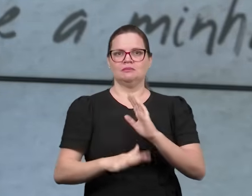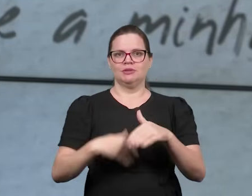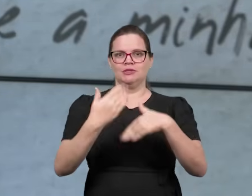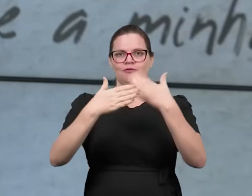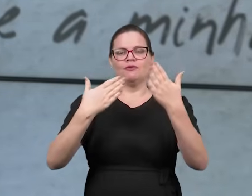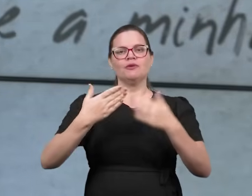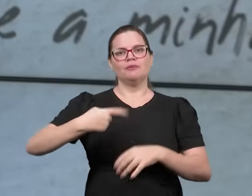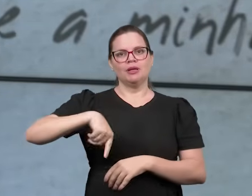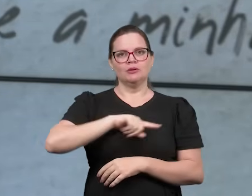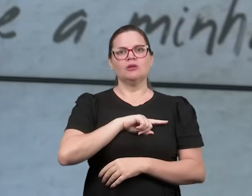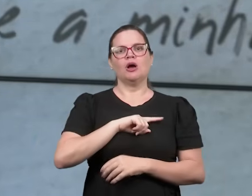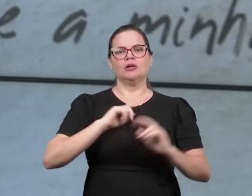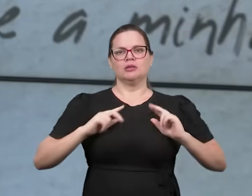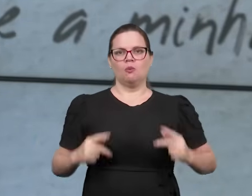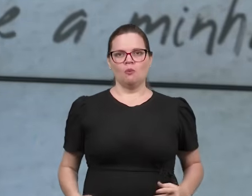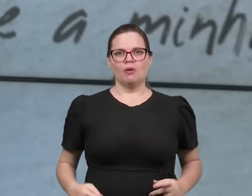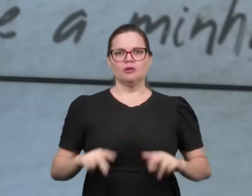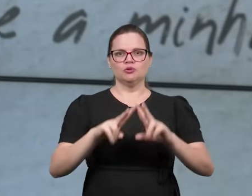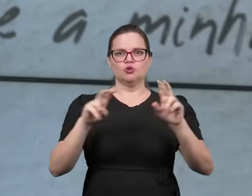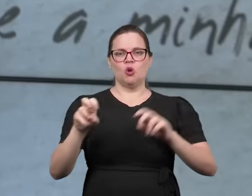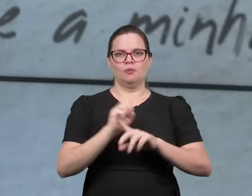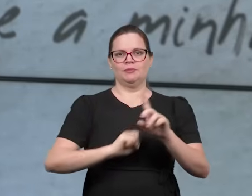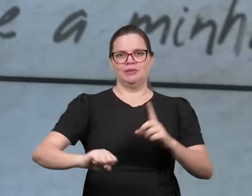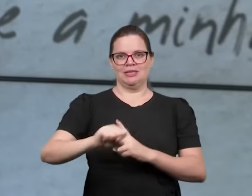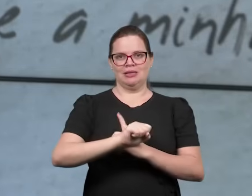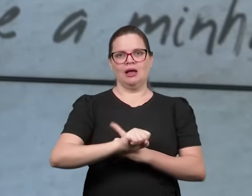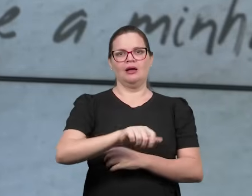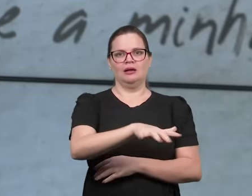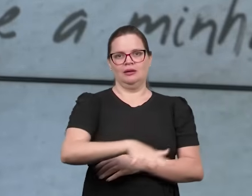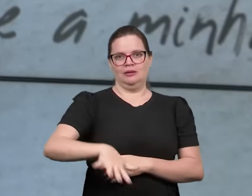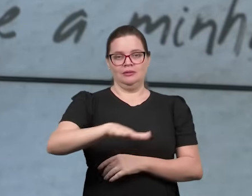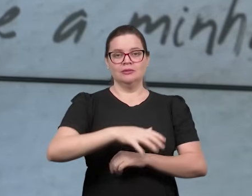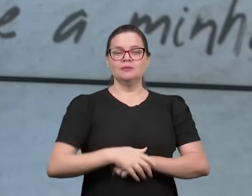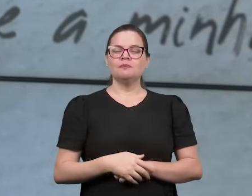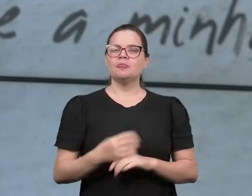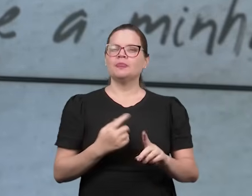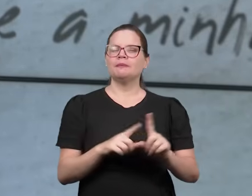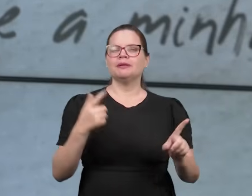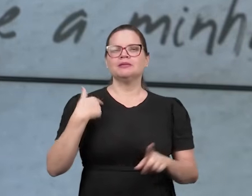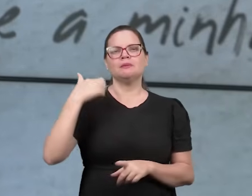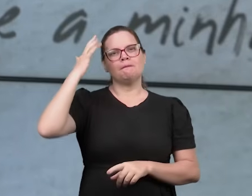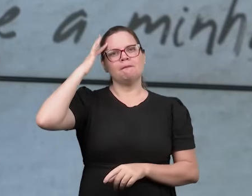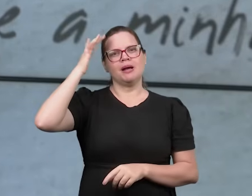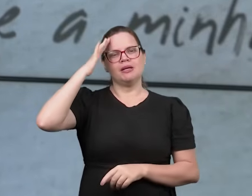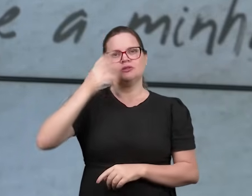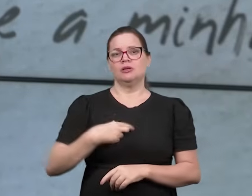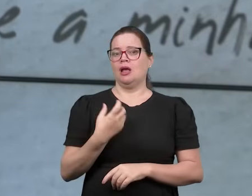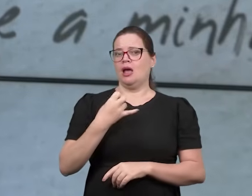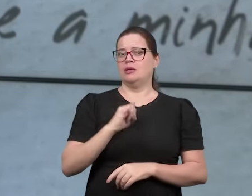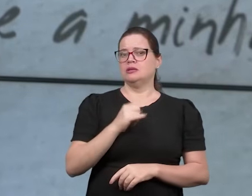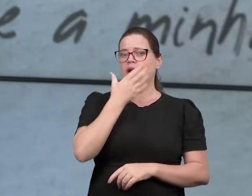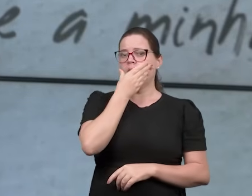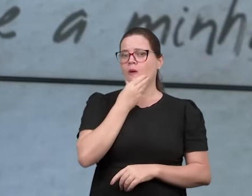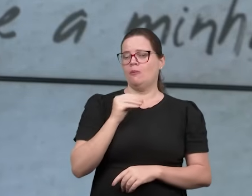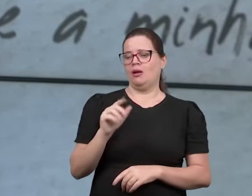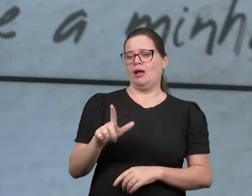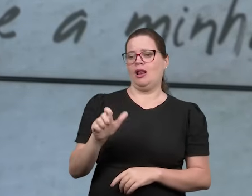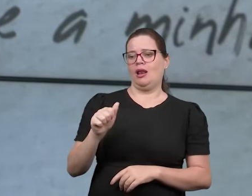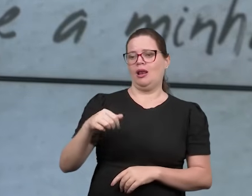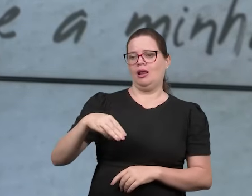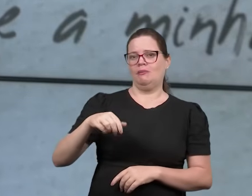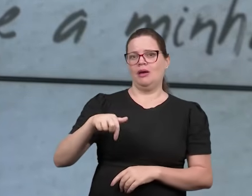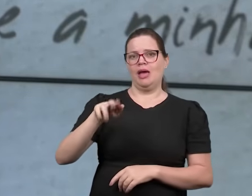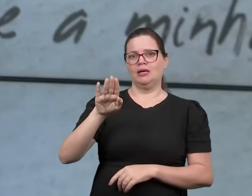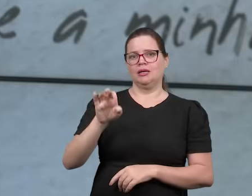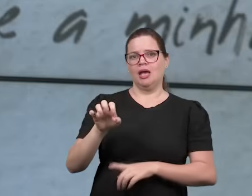Uma estrutura de civilização. Mas aí eu fico imaginando, e se Lameque quisesse que todos os 3